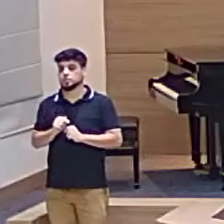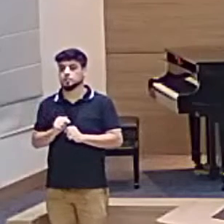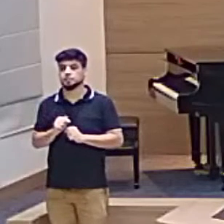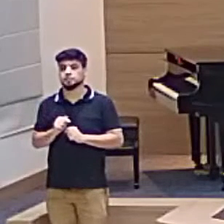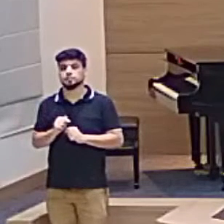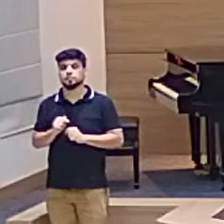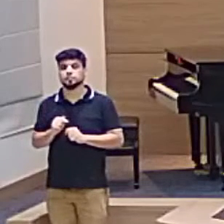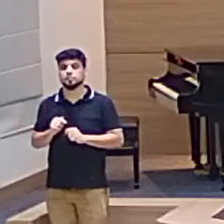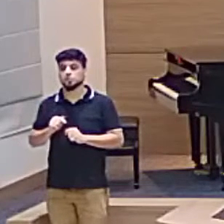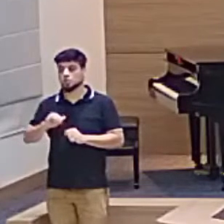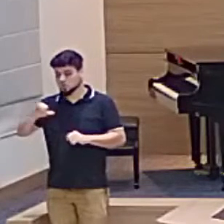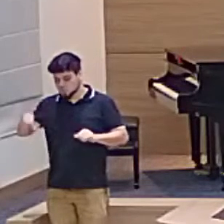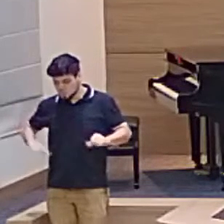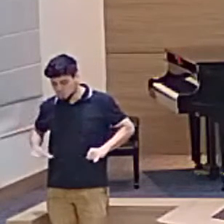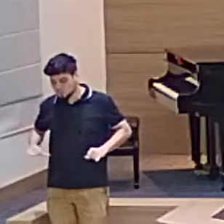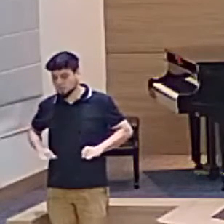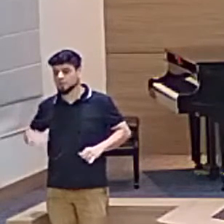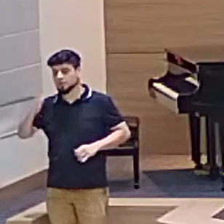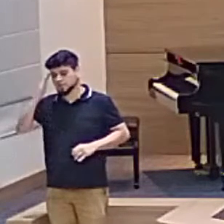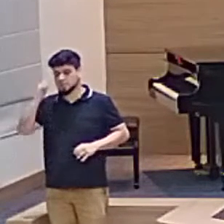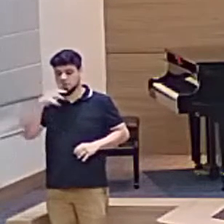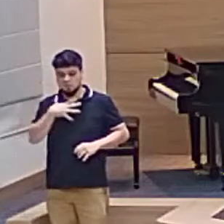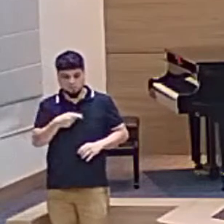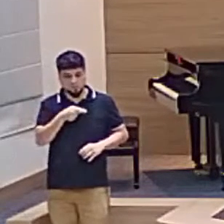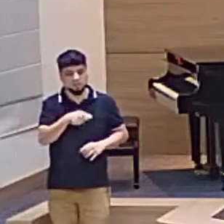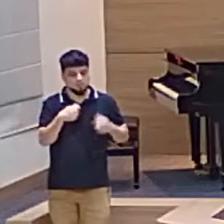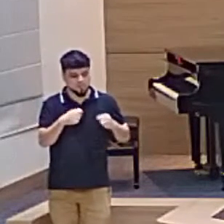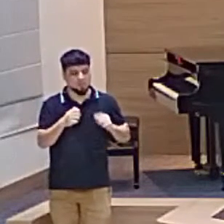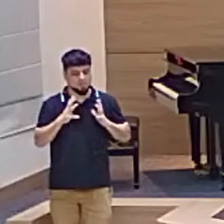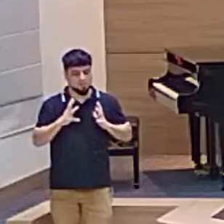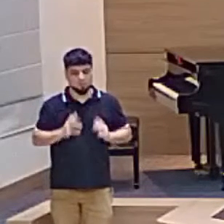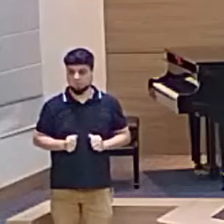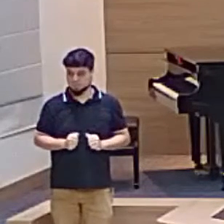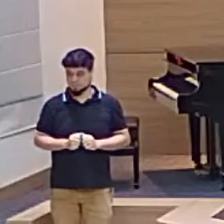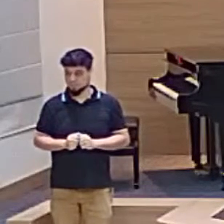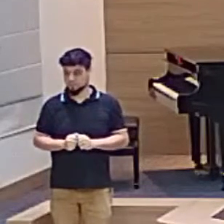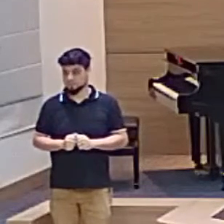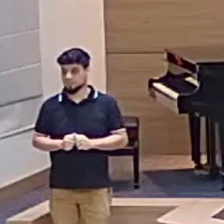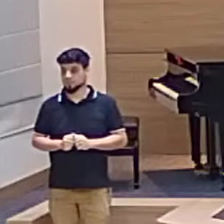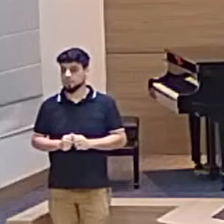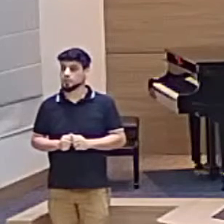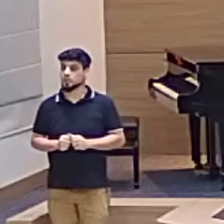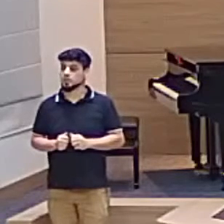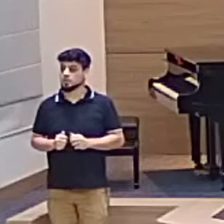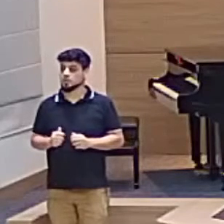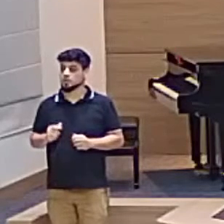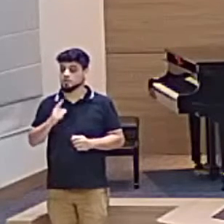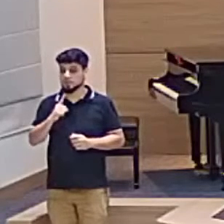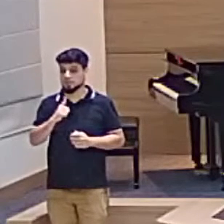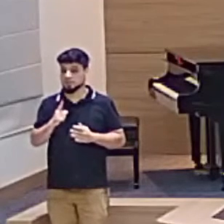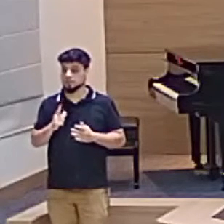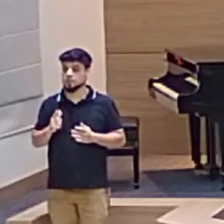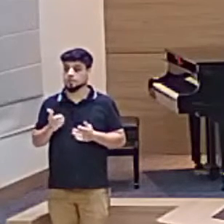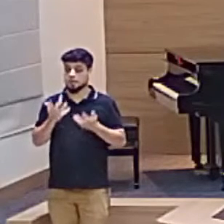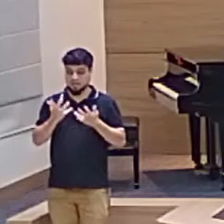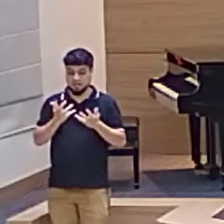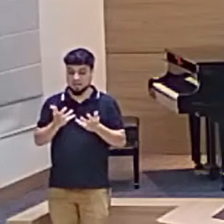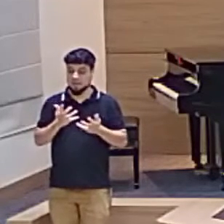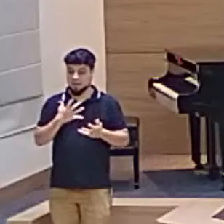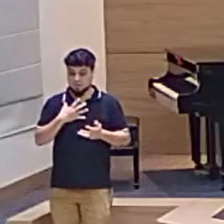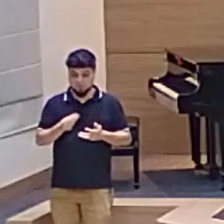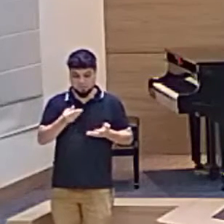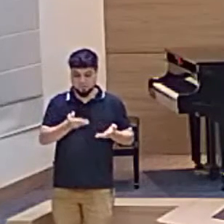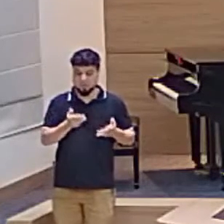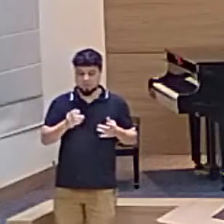Jurava pela pureza dos seus filhos isso é lindo irmãos pela pureza dos seus filhos ele queria ver os seus filhos